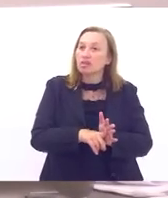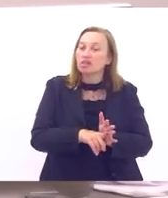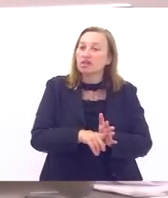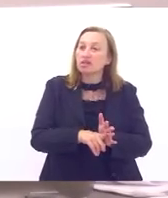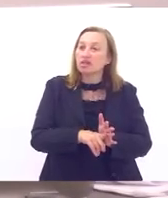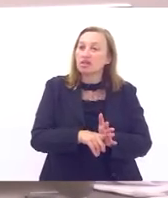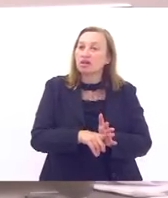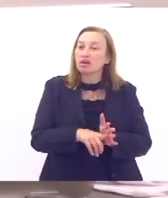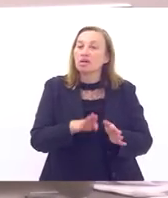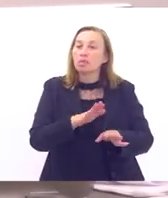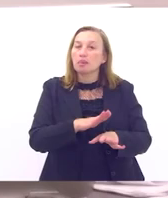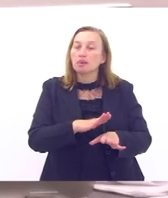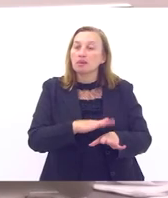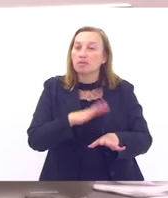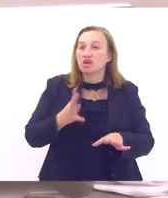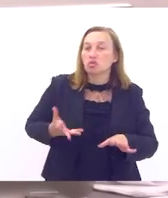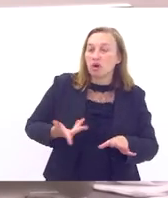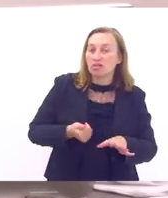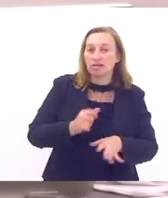mais precisa.